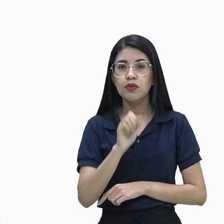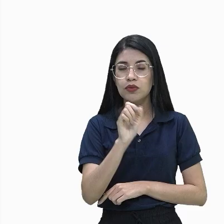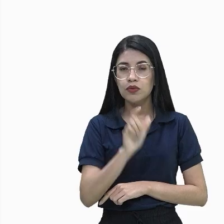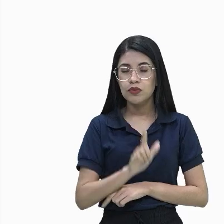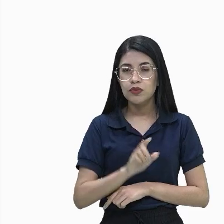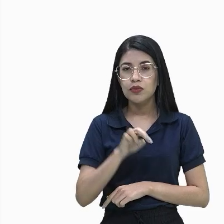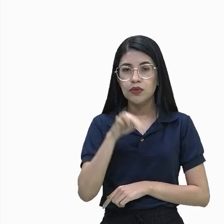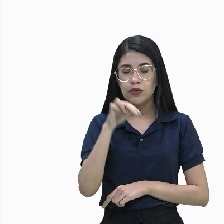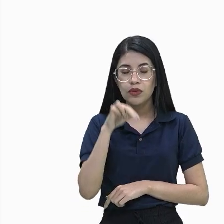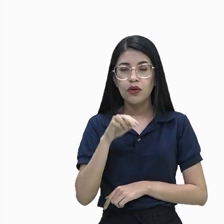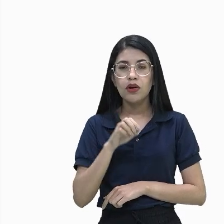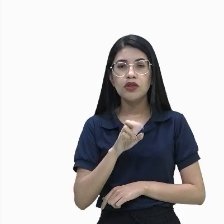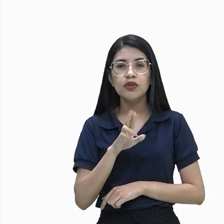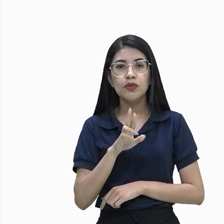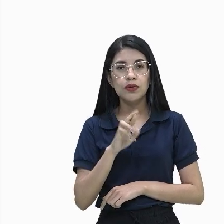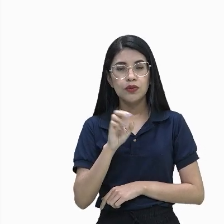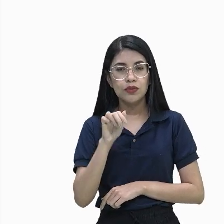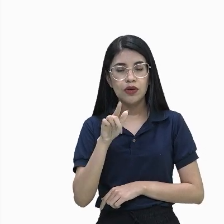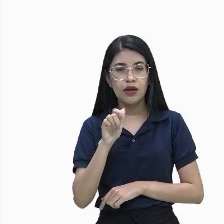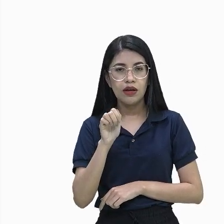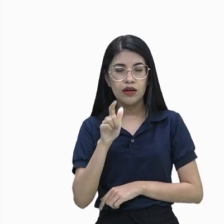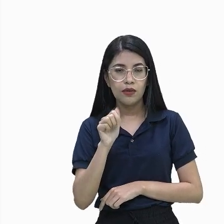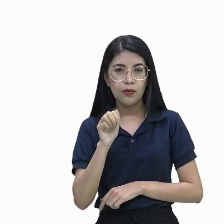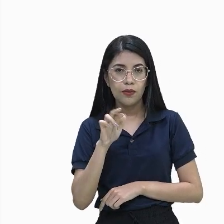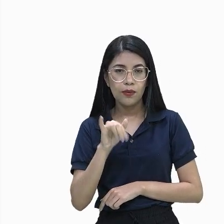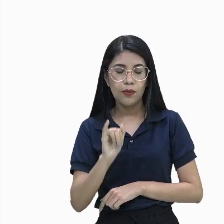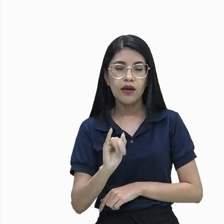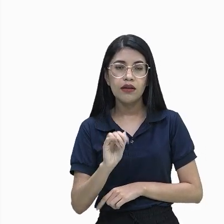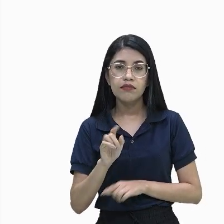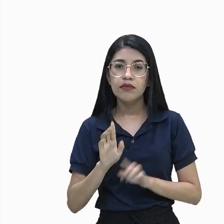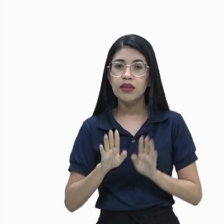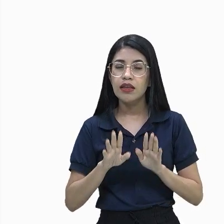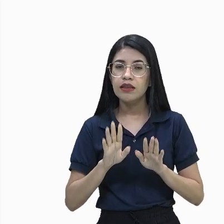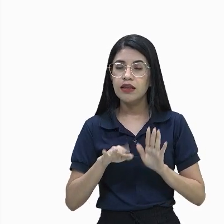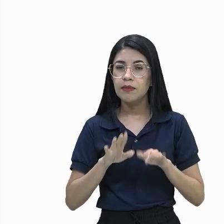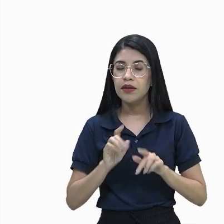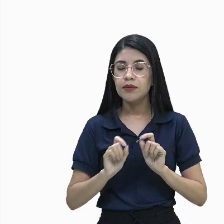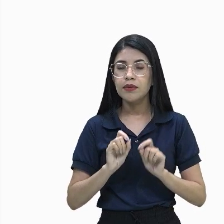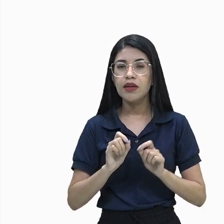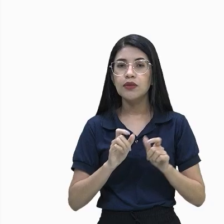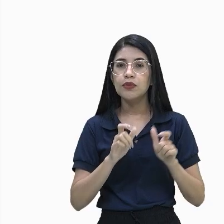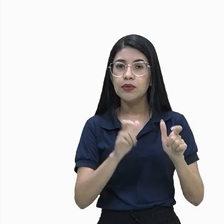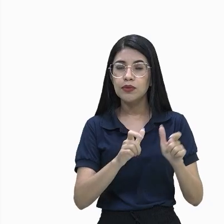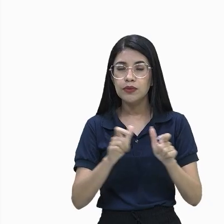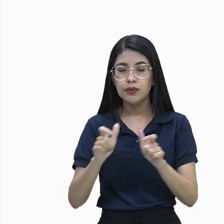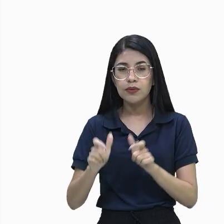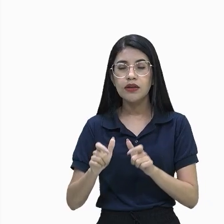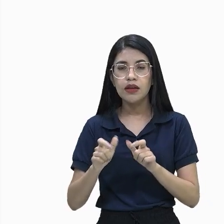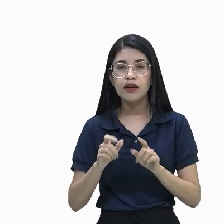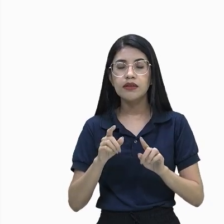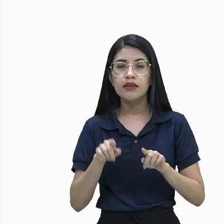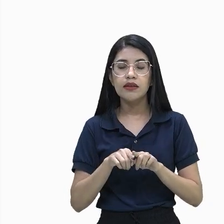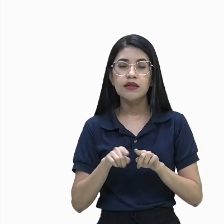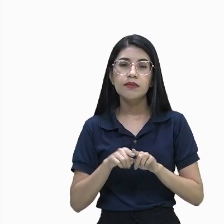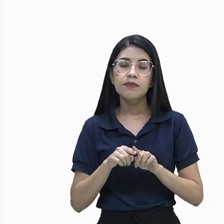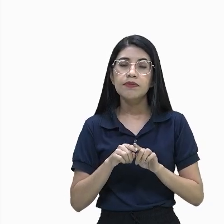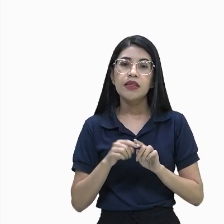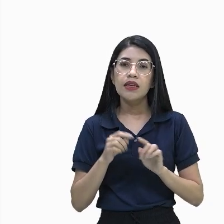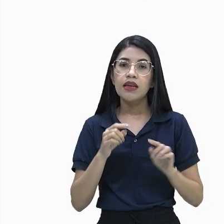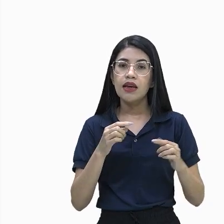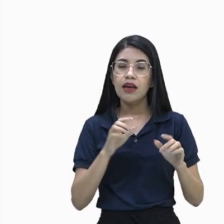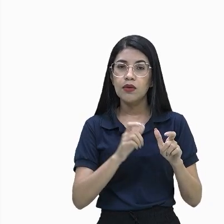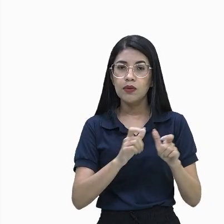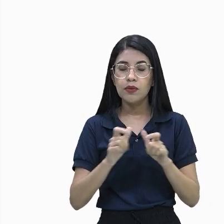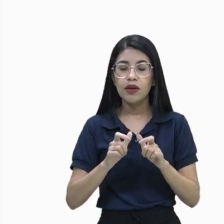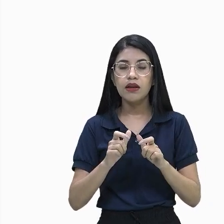do Araguaia, vai ter diferentes também. Isso tudo através dessas unidades do relevo brasileiro, onde cada um aí